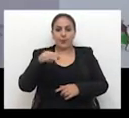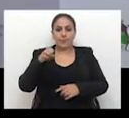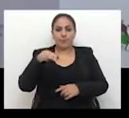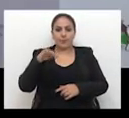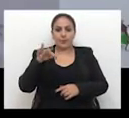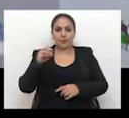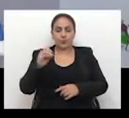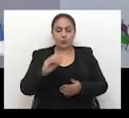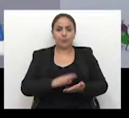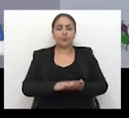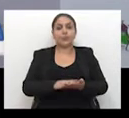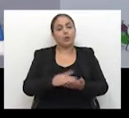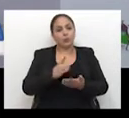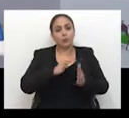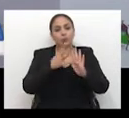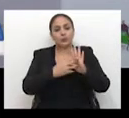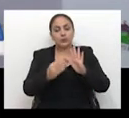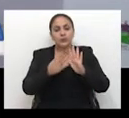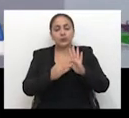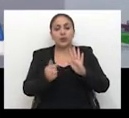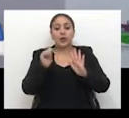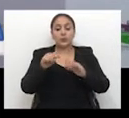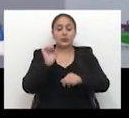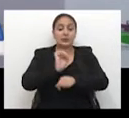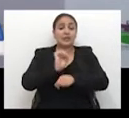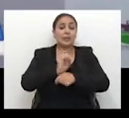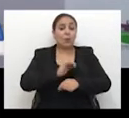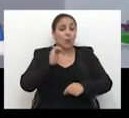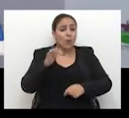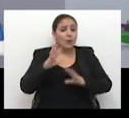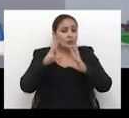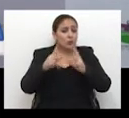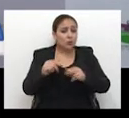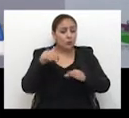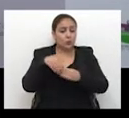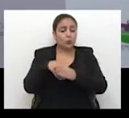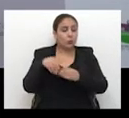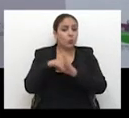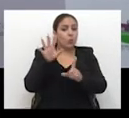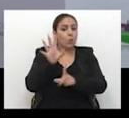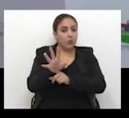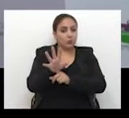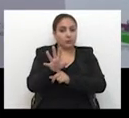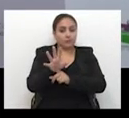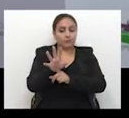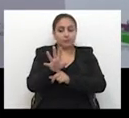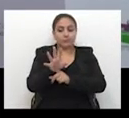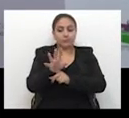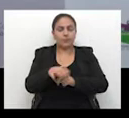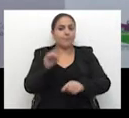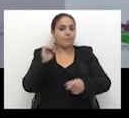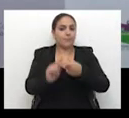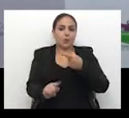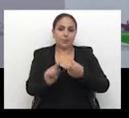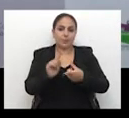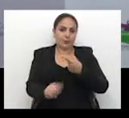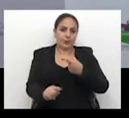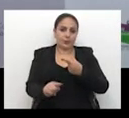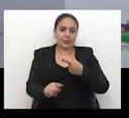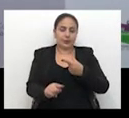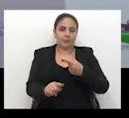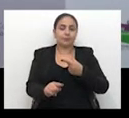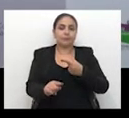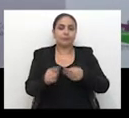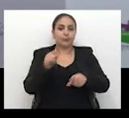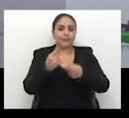um referendo onde nosso estado a maioria votou contra a proibição